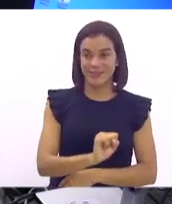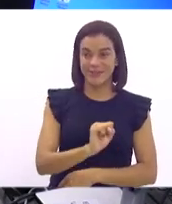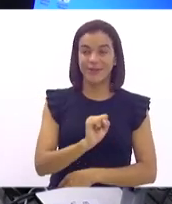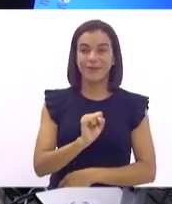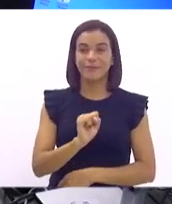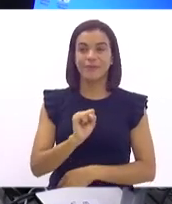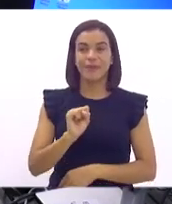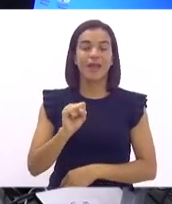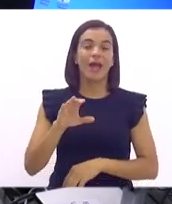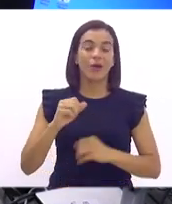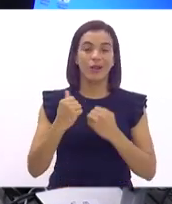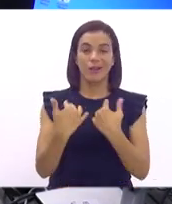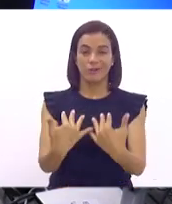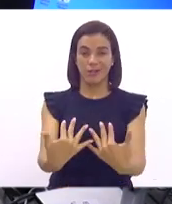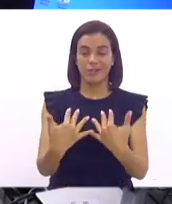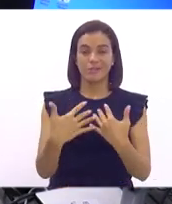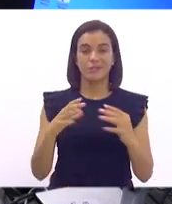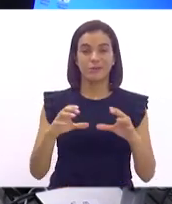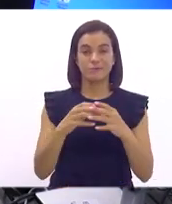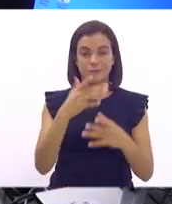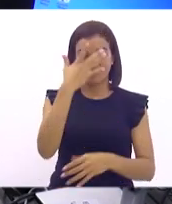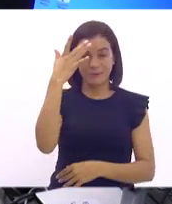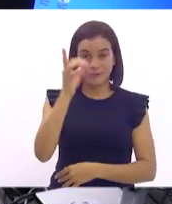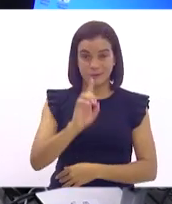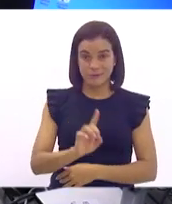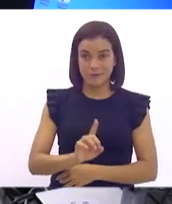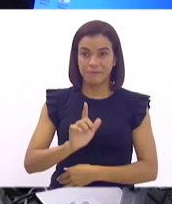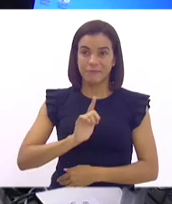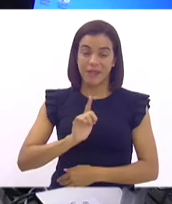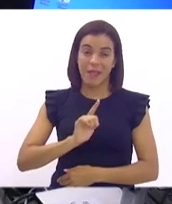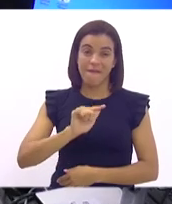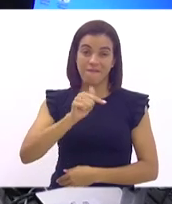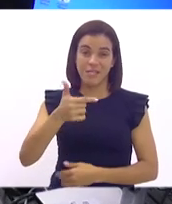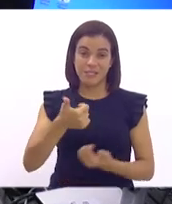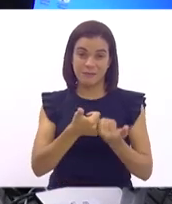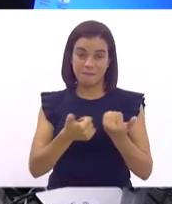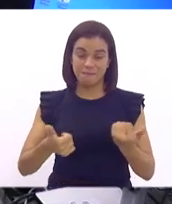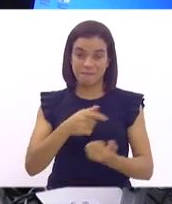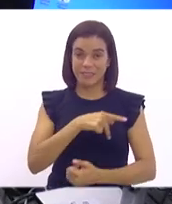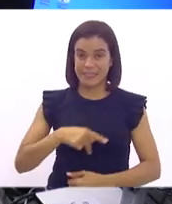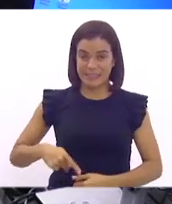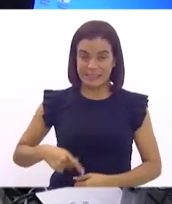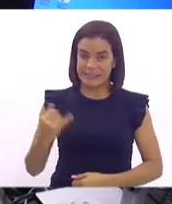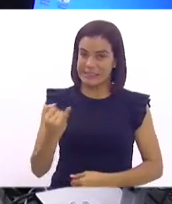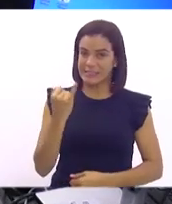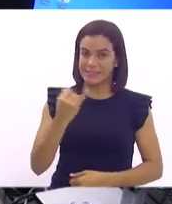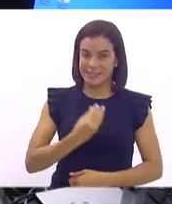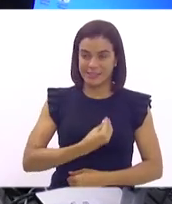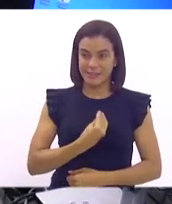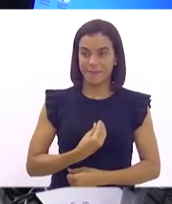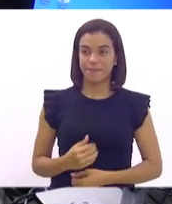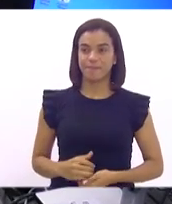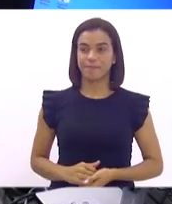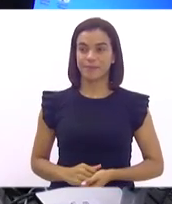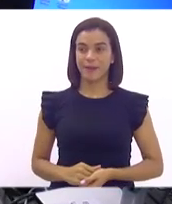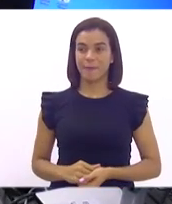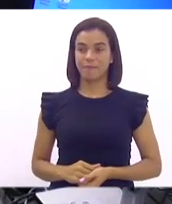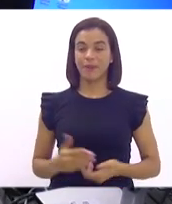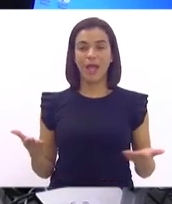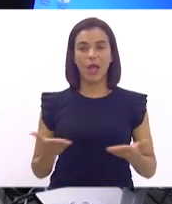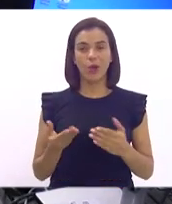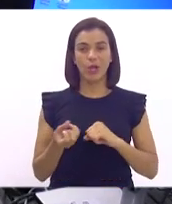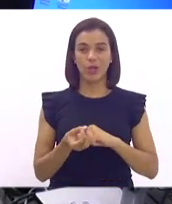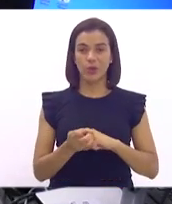de Pessoa com Deficiência, que Vossa Excelência tem assento, é vice-presidente, é importante também. Eu queria, então, passar para a